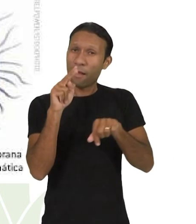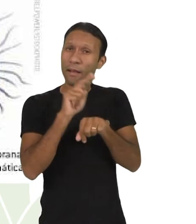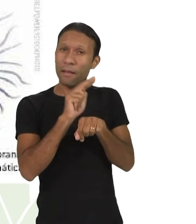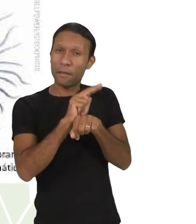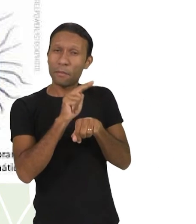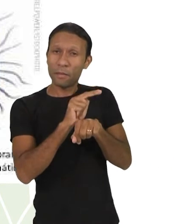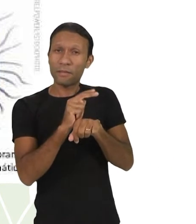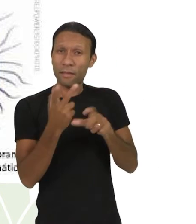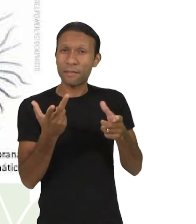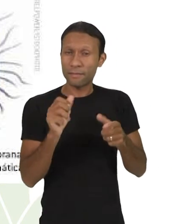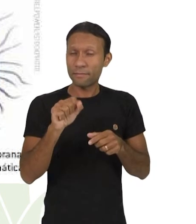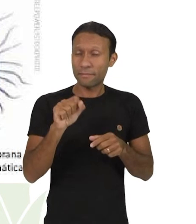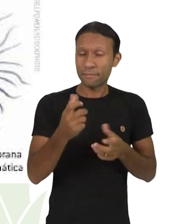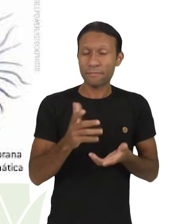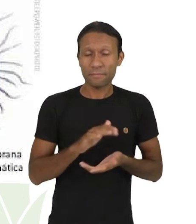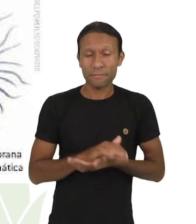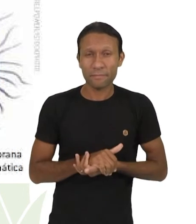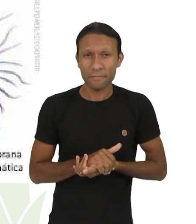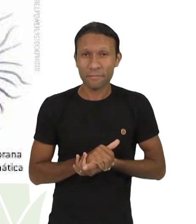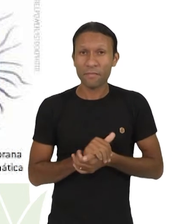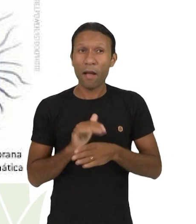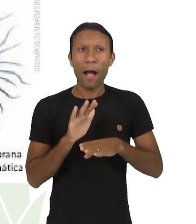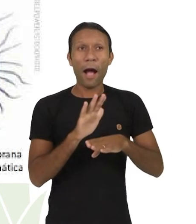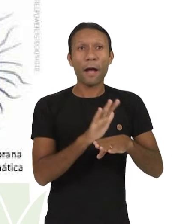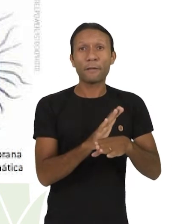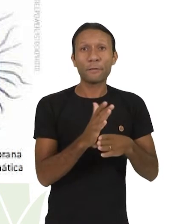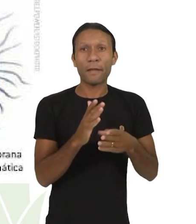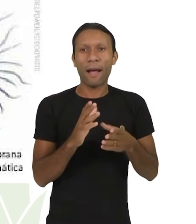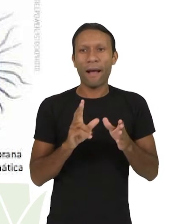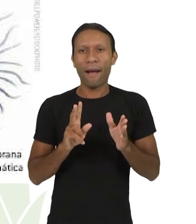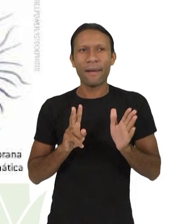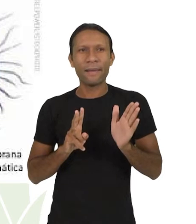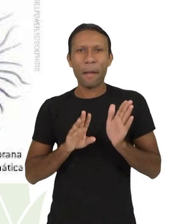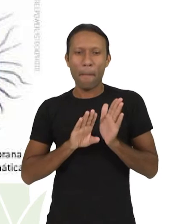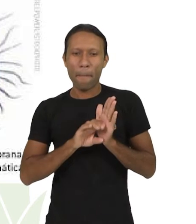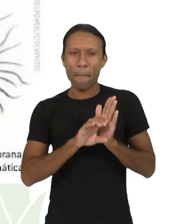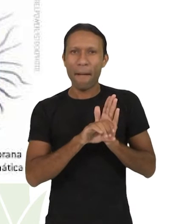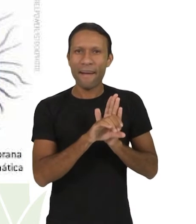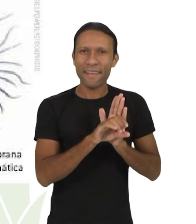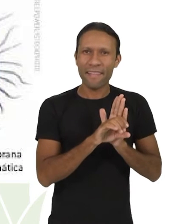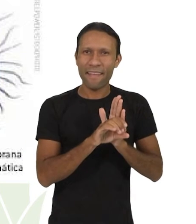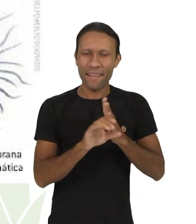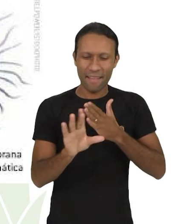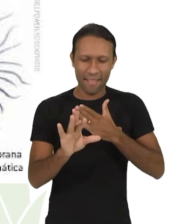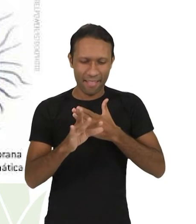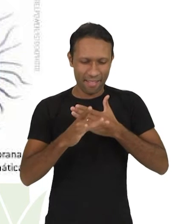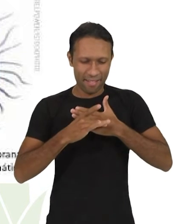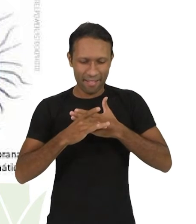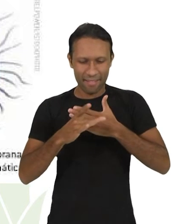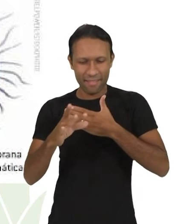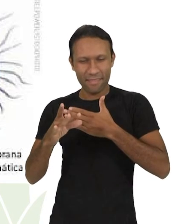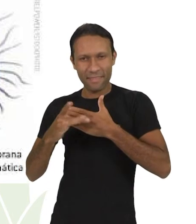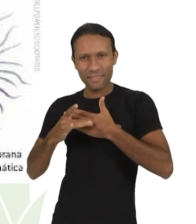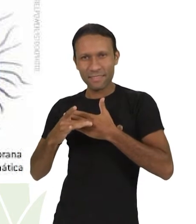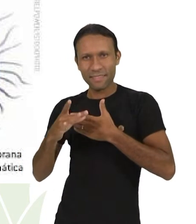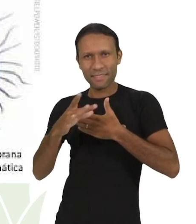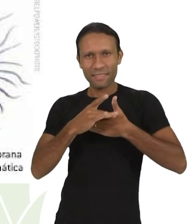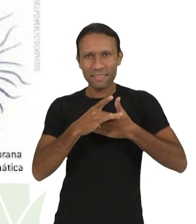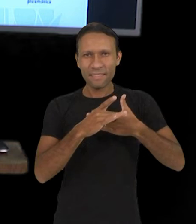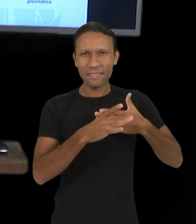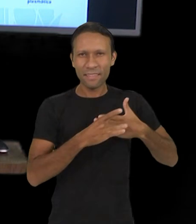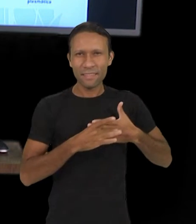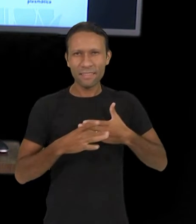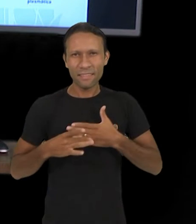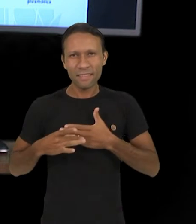algumas bactérias, por exemplo, tá? Que vão ajudar, por exemplo, as bactérias a se fixar nos locais, se fixar